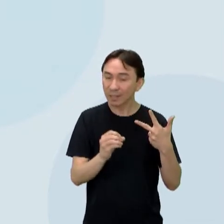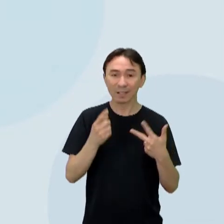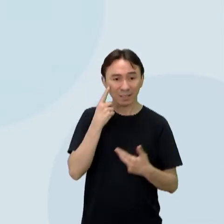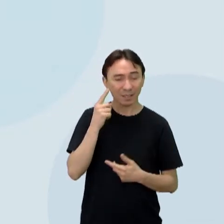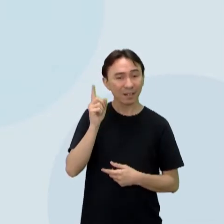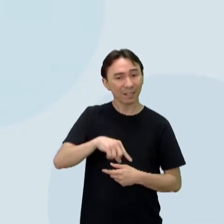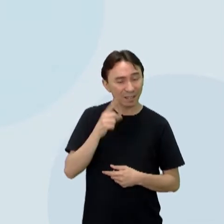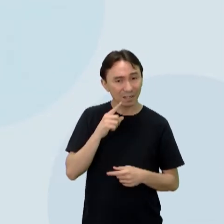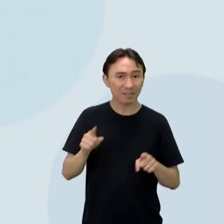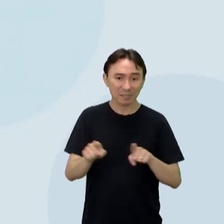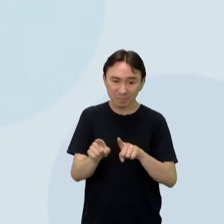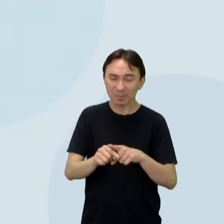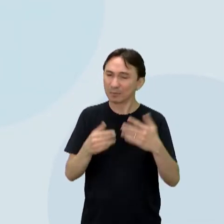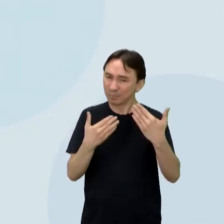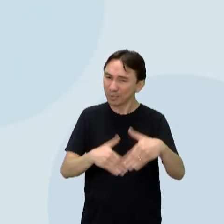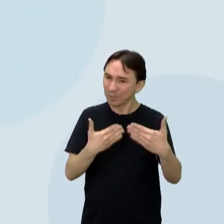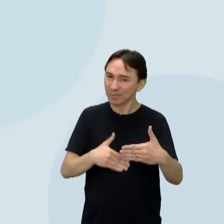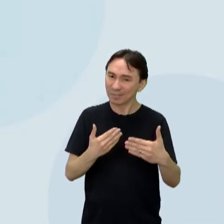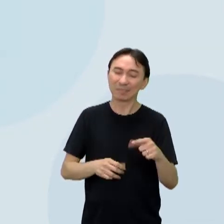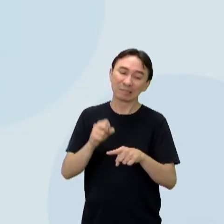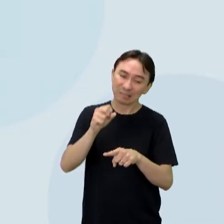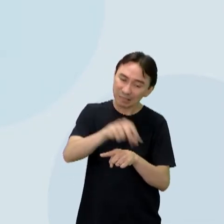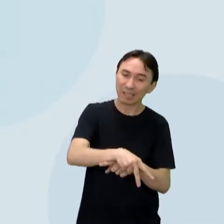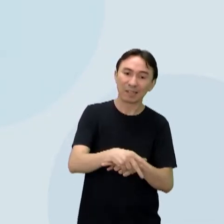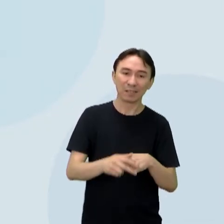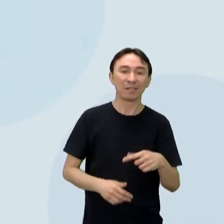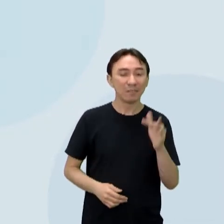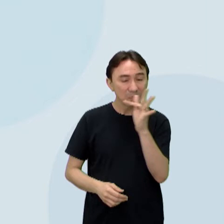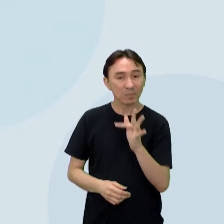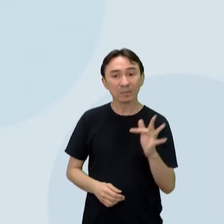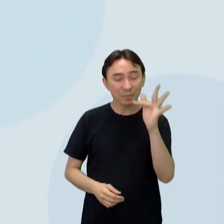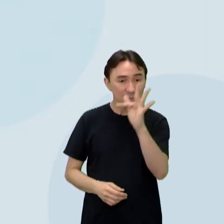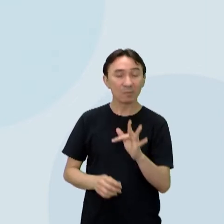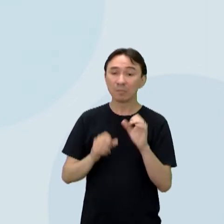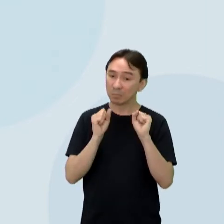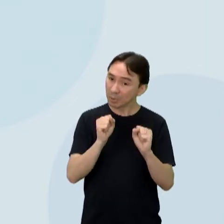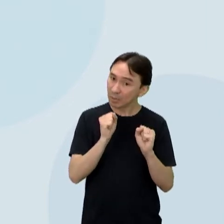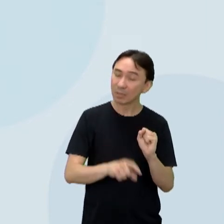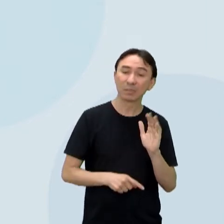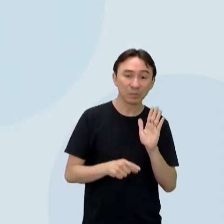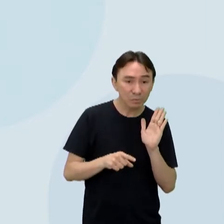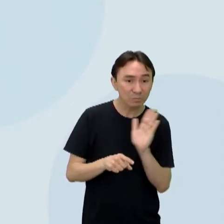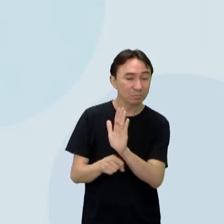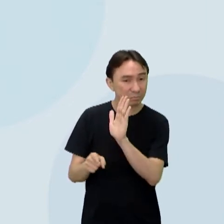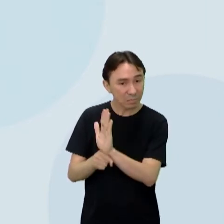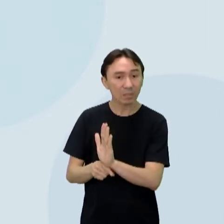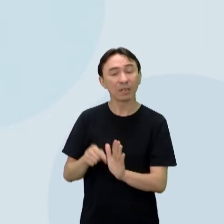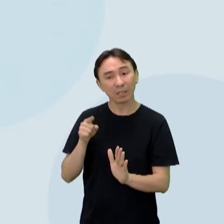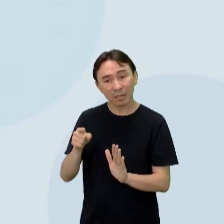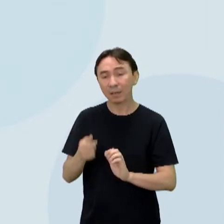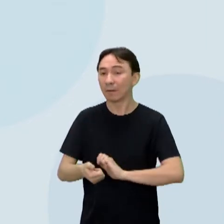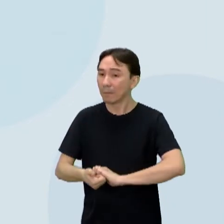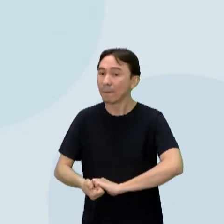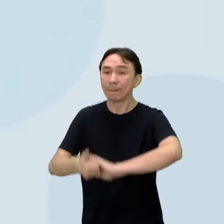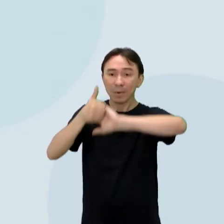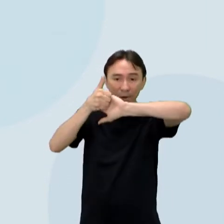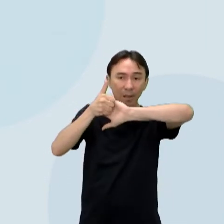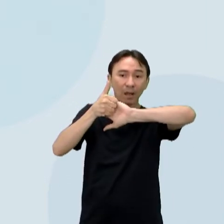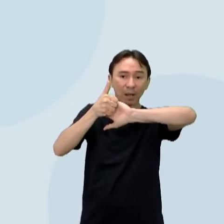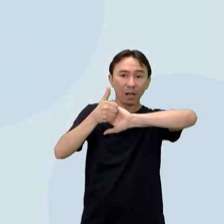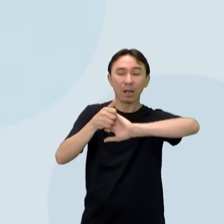universidades, possam contribuir positivamente para a melhoria e ou preservação da qualidade do